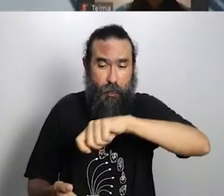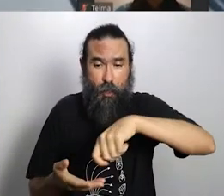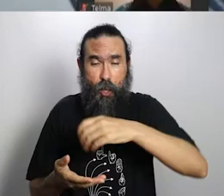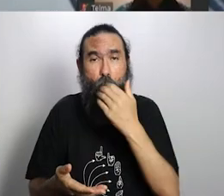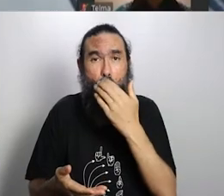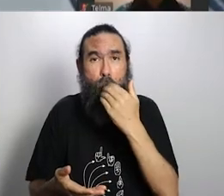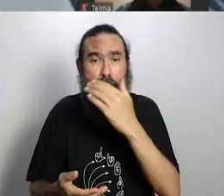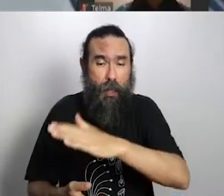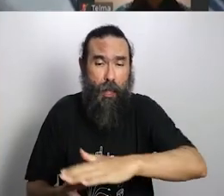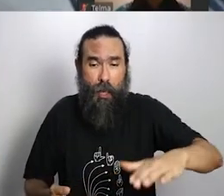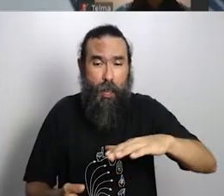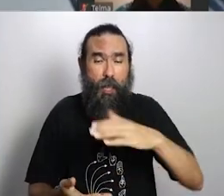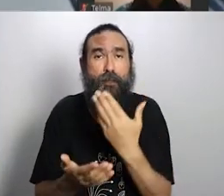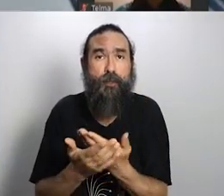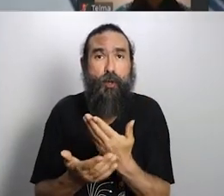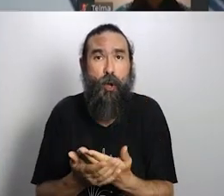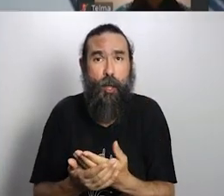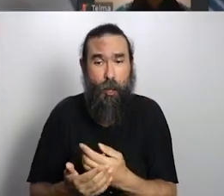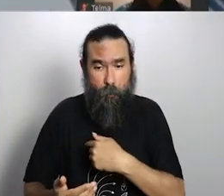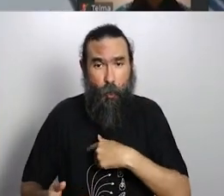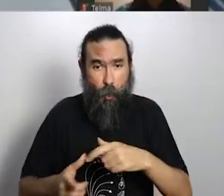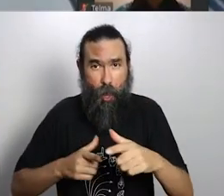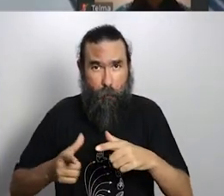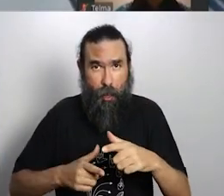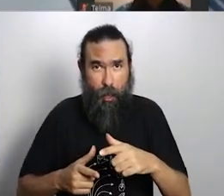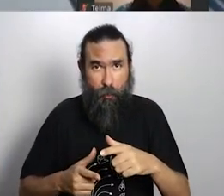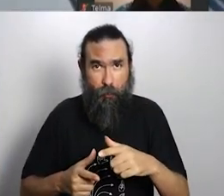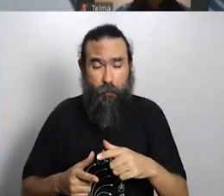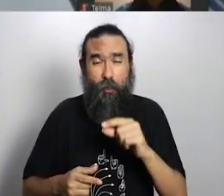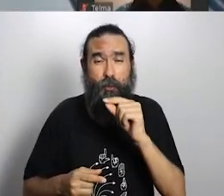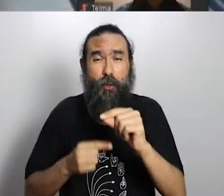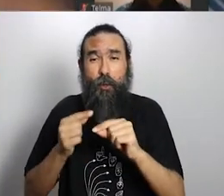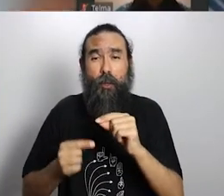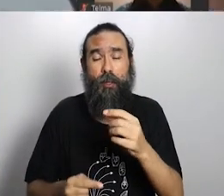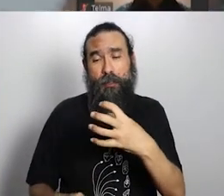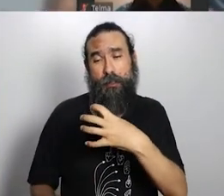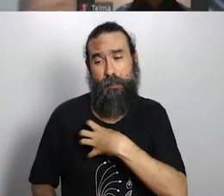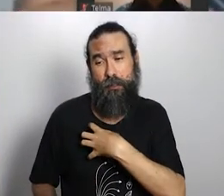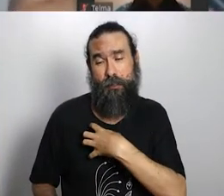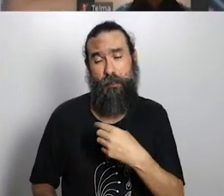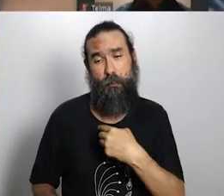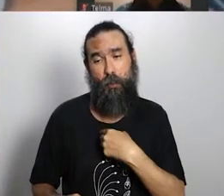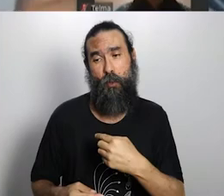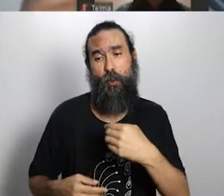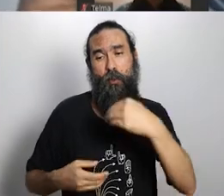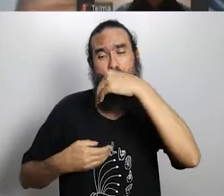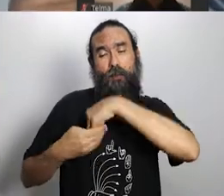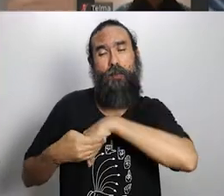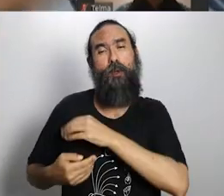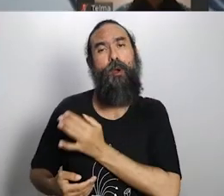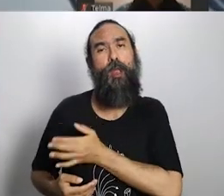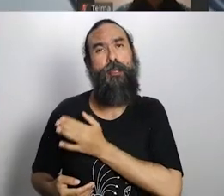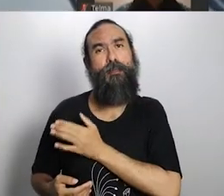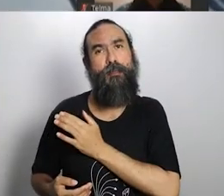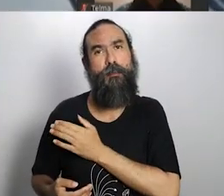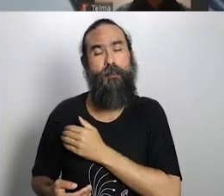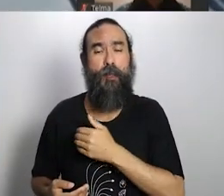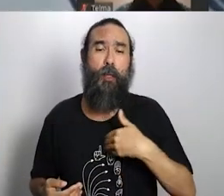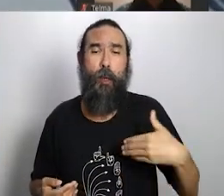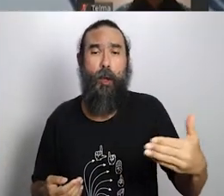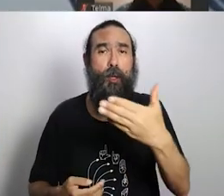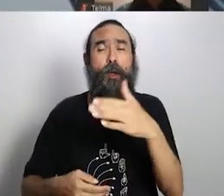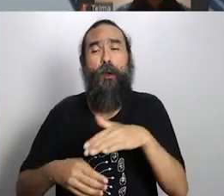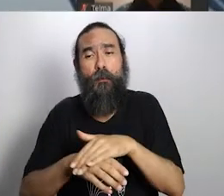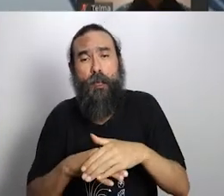gente sentando, a gente conversando, tendo um diálogo, uma coisa, outra. E só está olhando para a fisionomia da gente. Um está